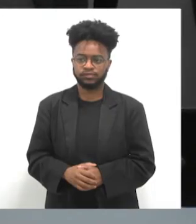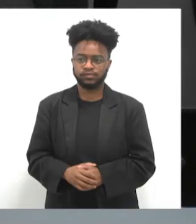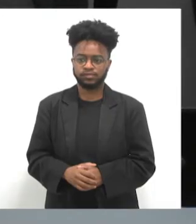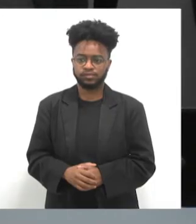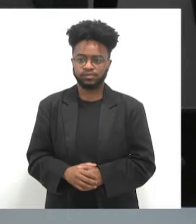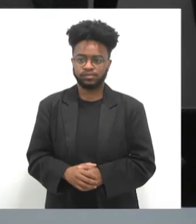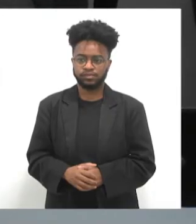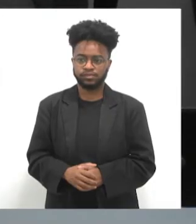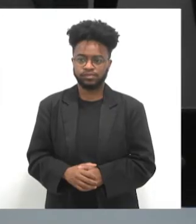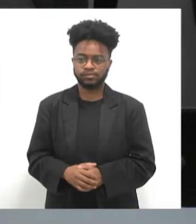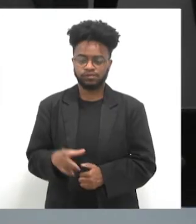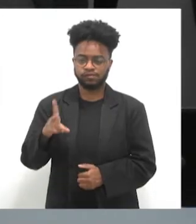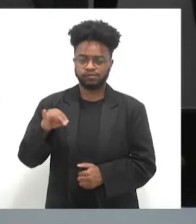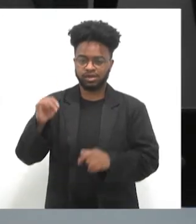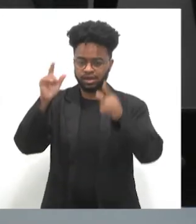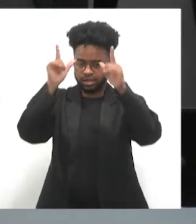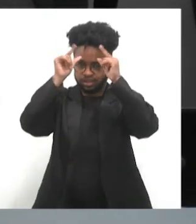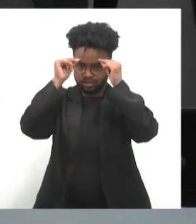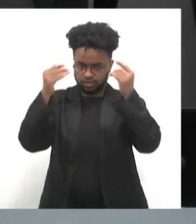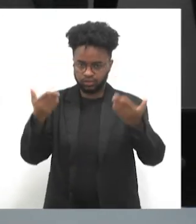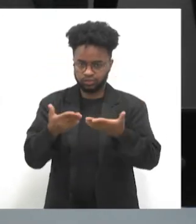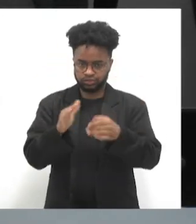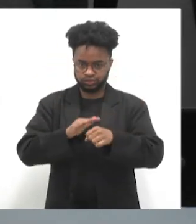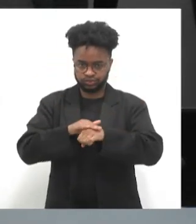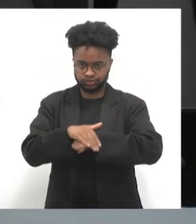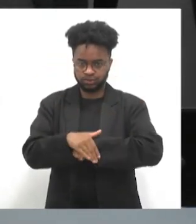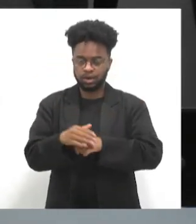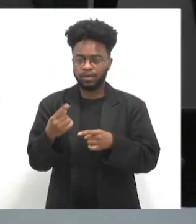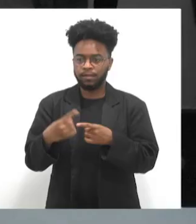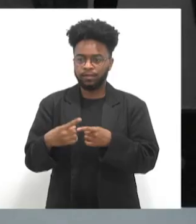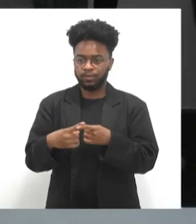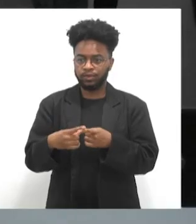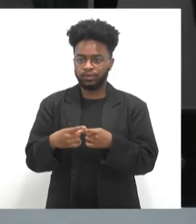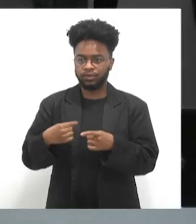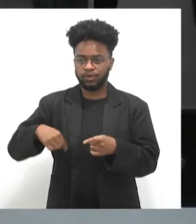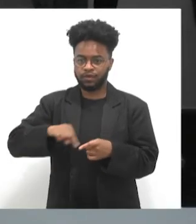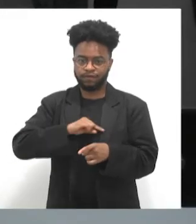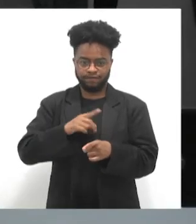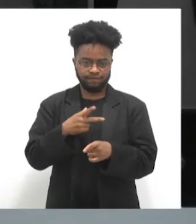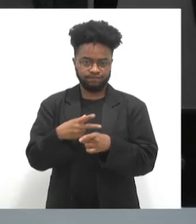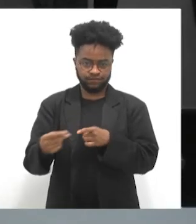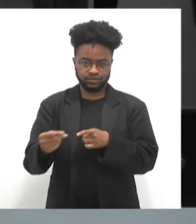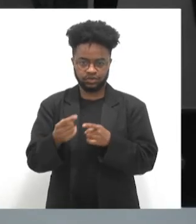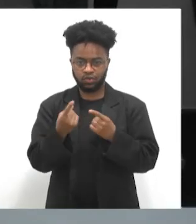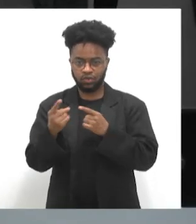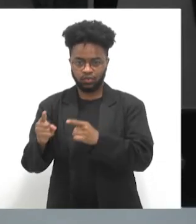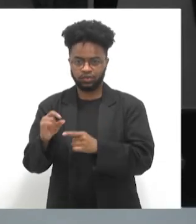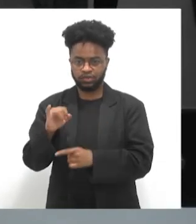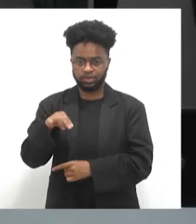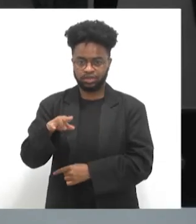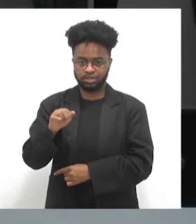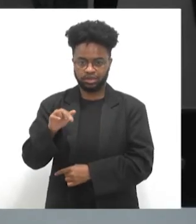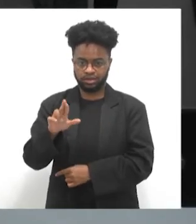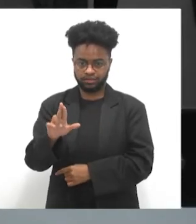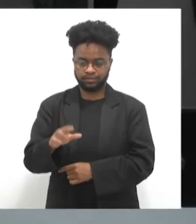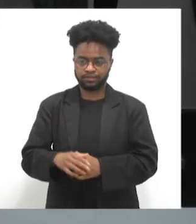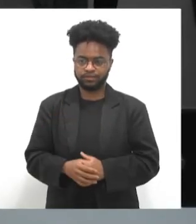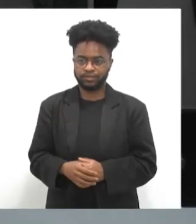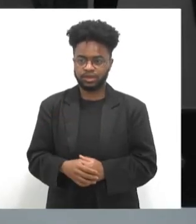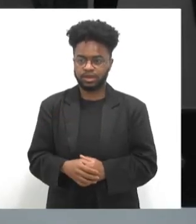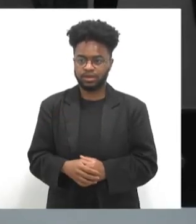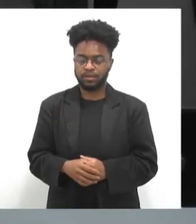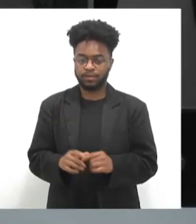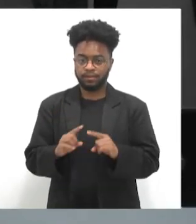Ele vai ficar mais aliviado essa noite, porque nós vamos ganhar do Internacional. Se Deus quiser. Mas olha só,